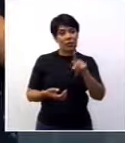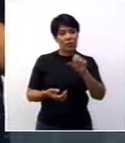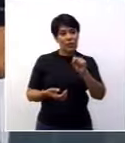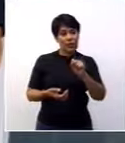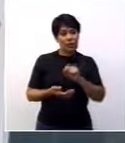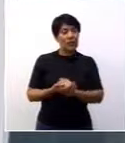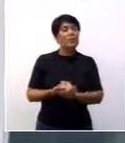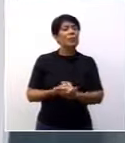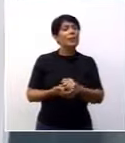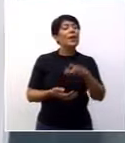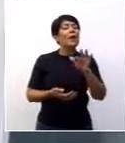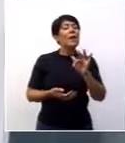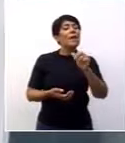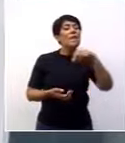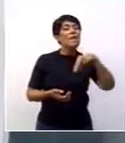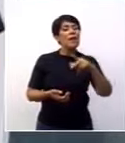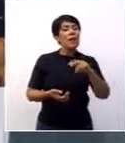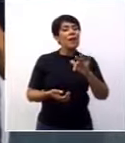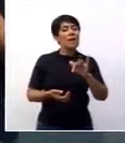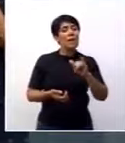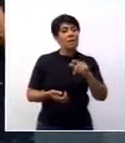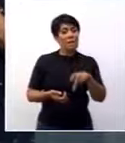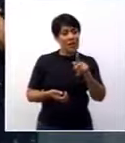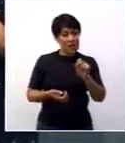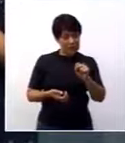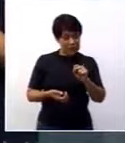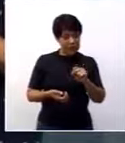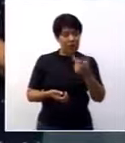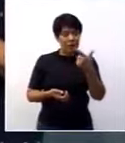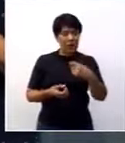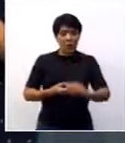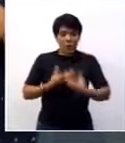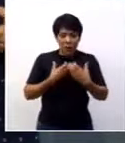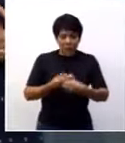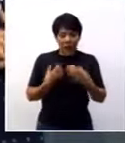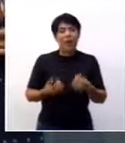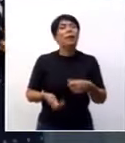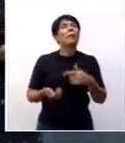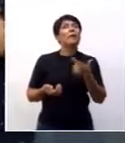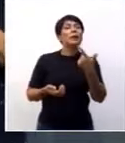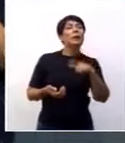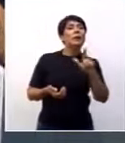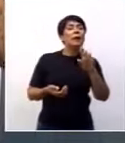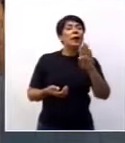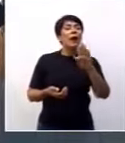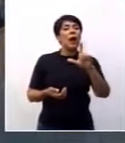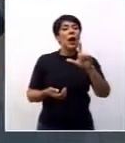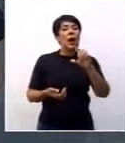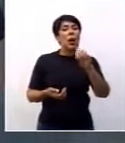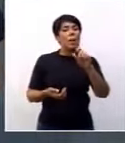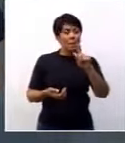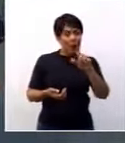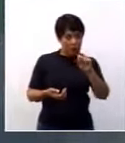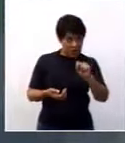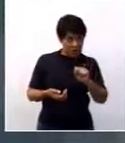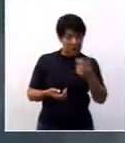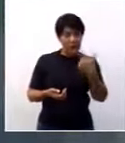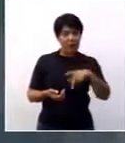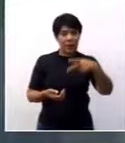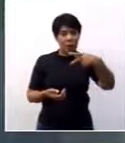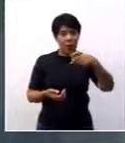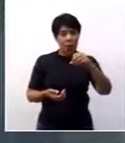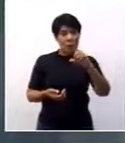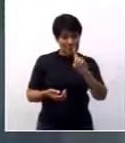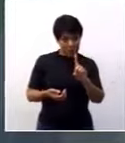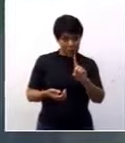Aproveitando, fanfics, poemas, entre outras situações, blogs, né? Vlogs e tudo mais, né? Podcasts. Pergunto a